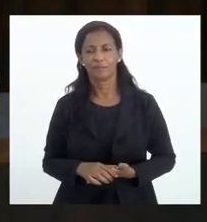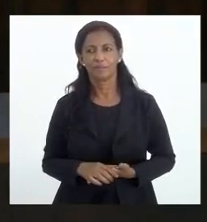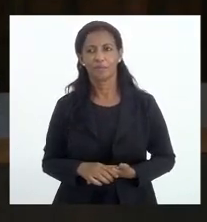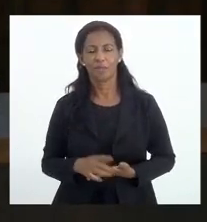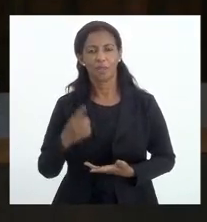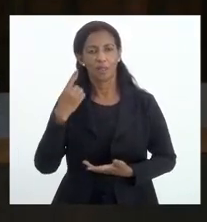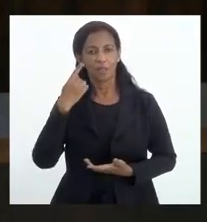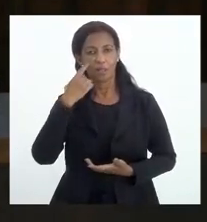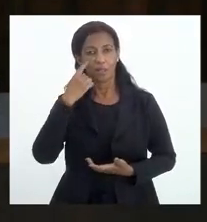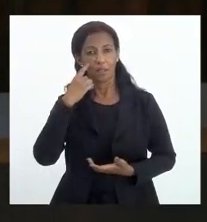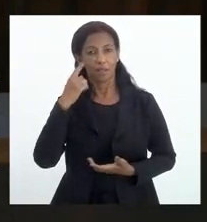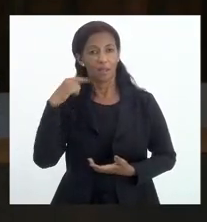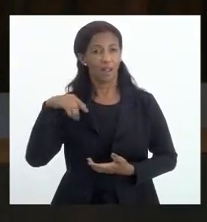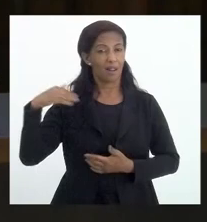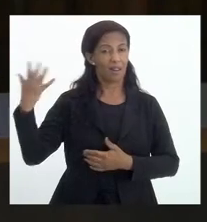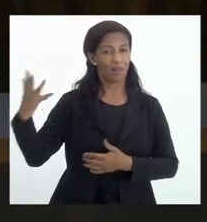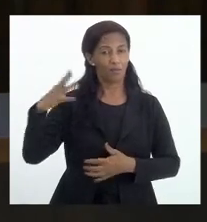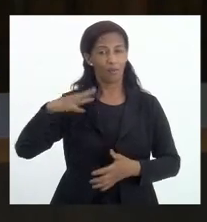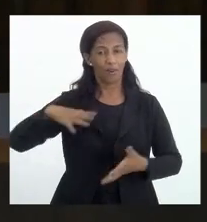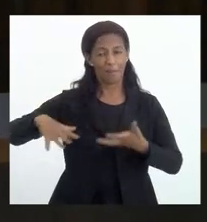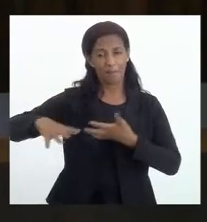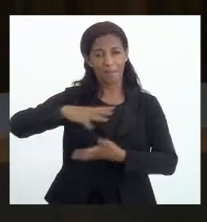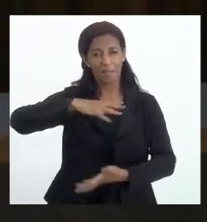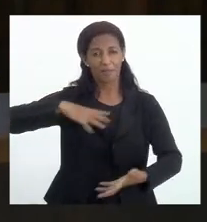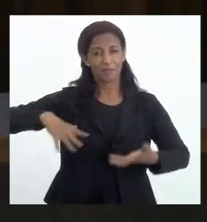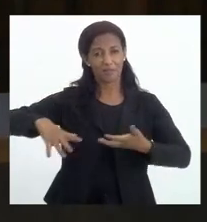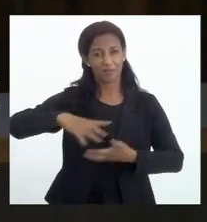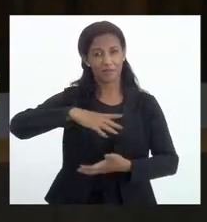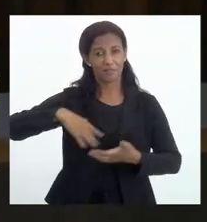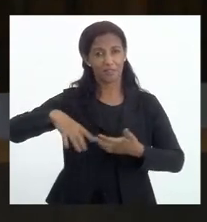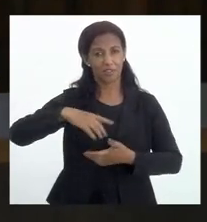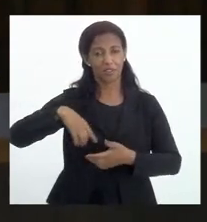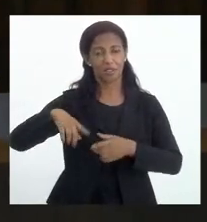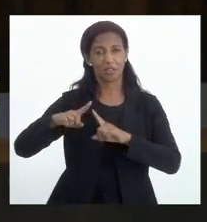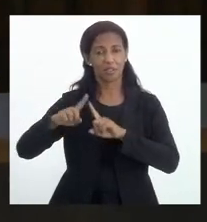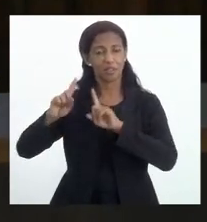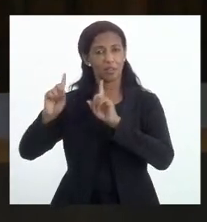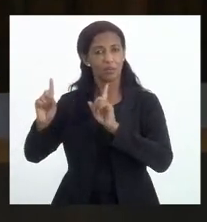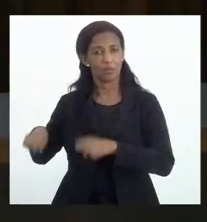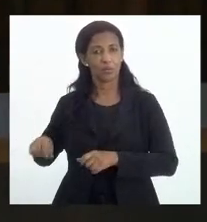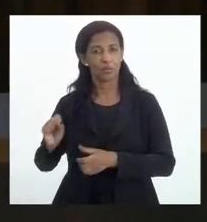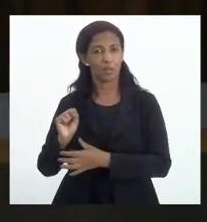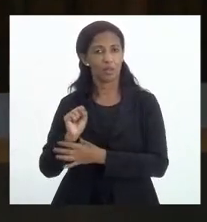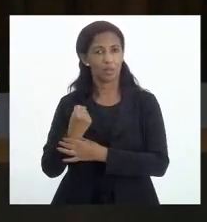realizando a sessão com a manifestação lá fora, no caso específico de servidores da segurança pública,